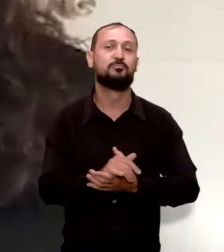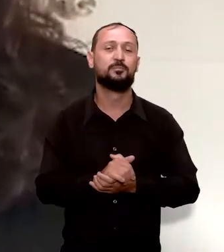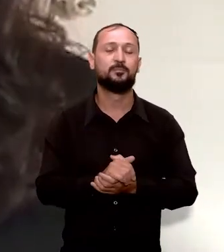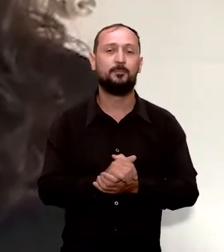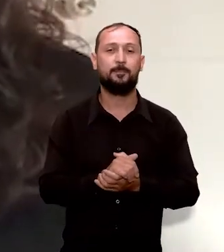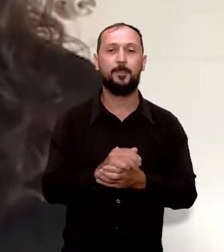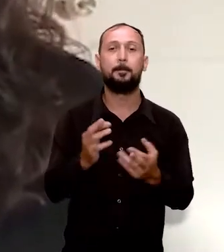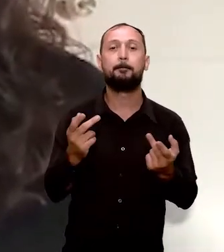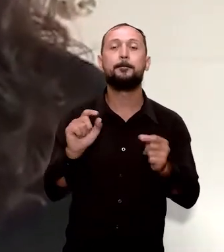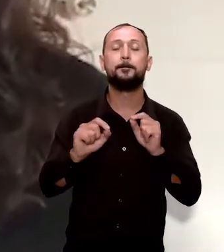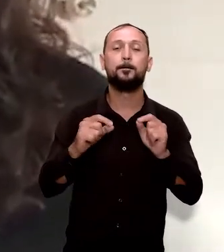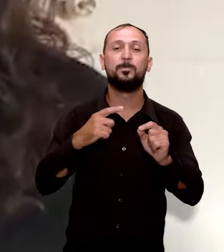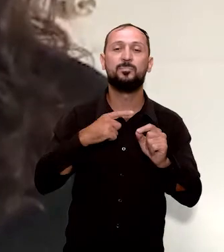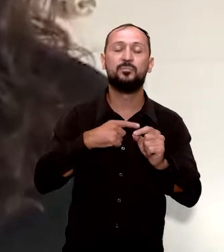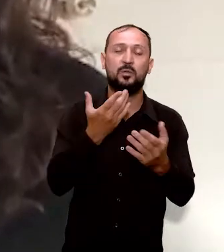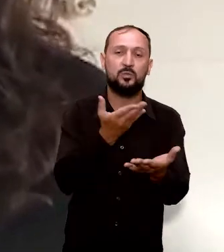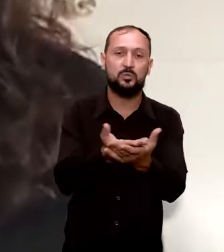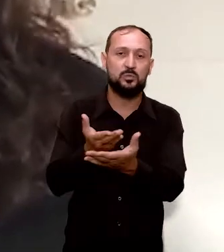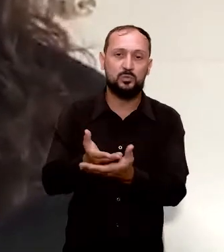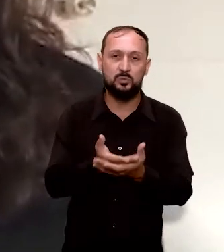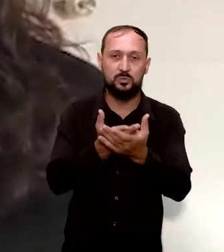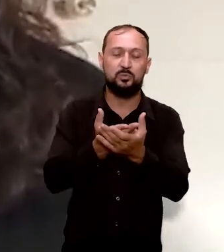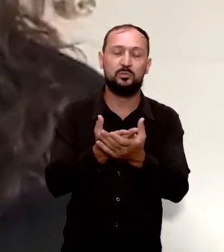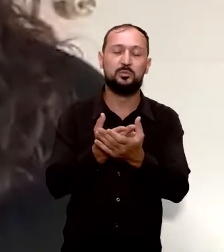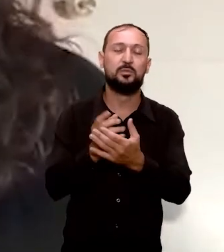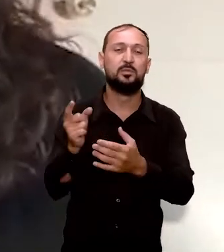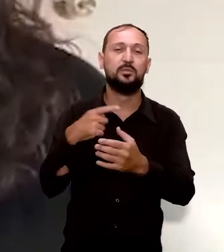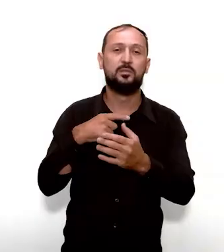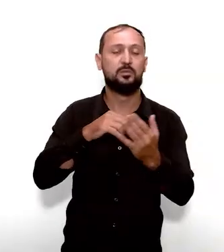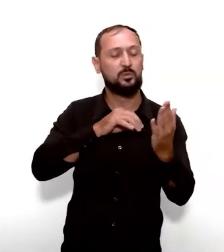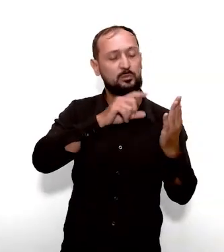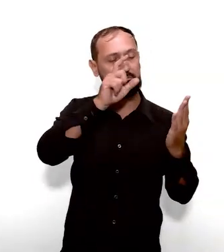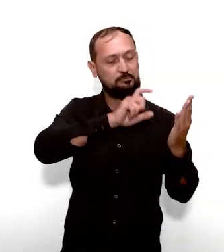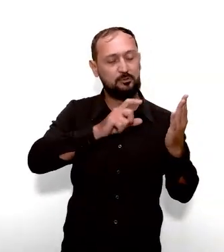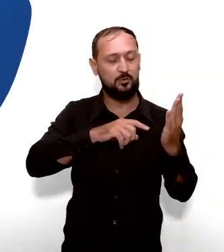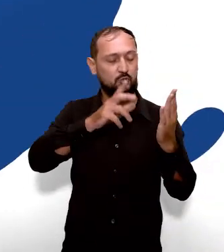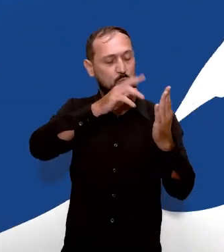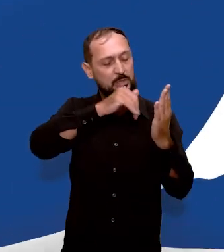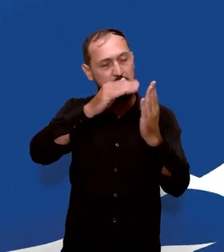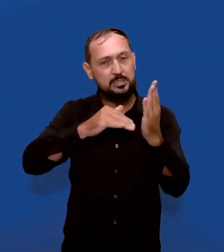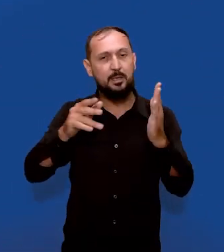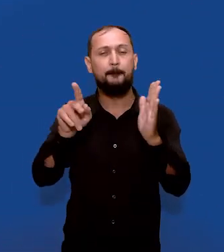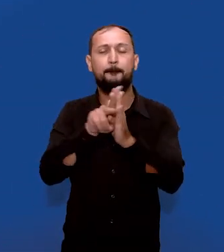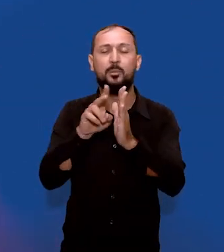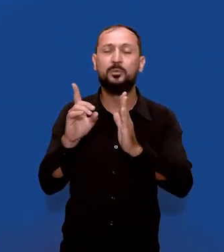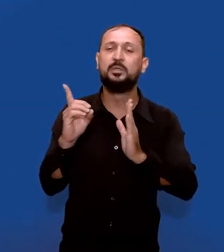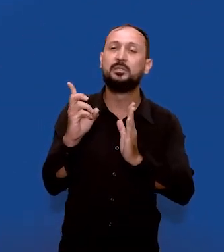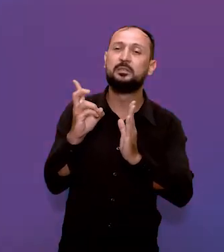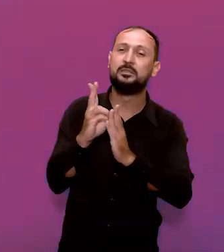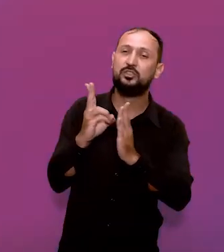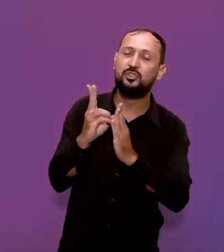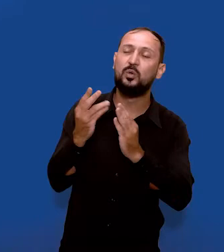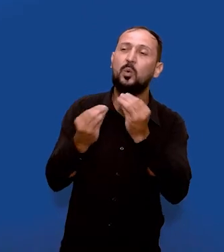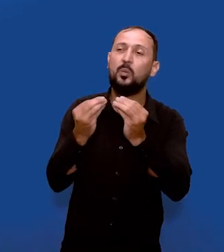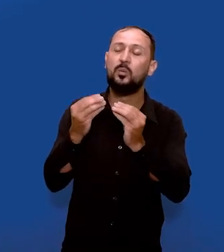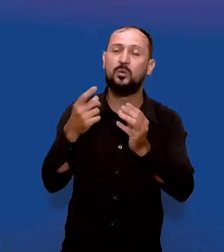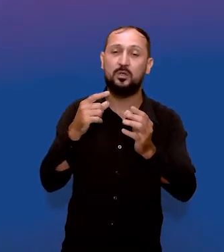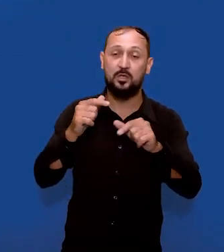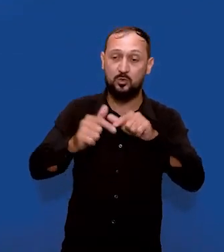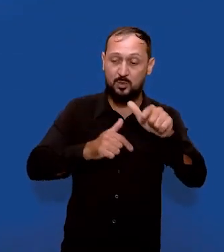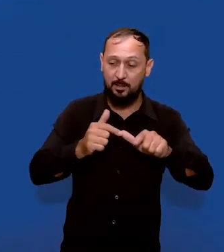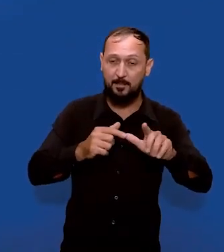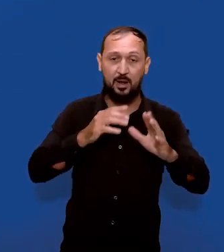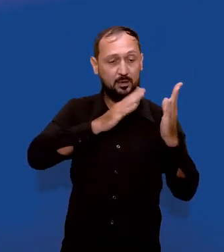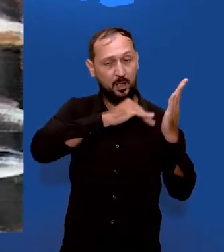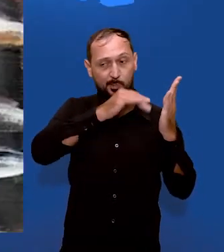que é difícil a gente encontrar, né? Assim como também os estudos dela do grafismo indígena e